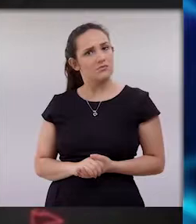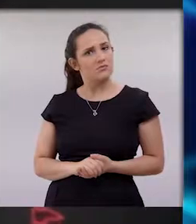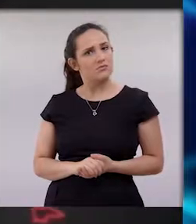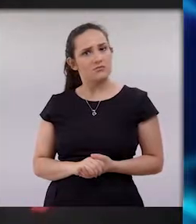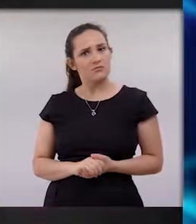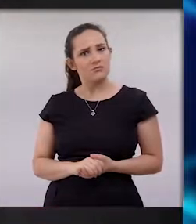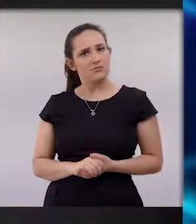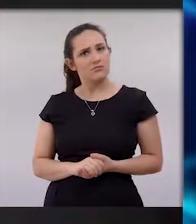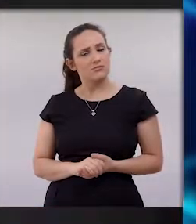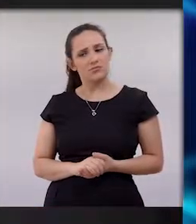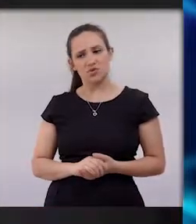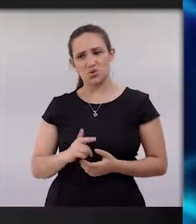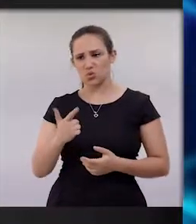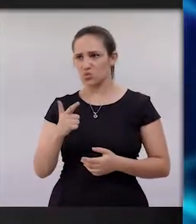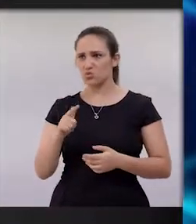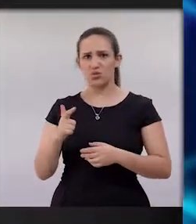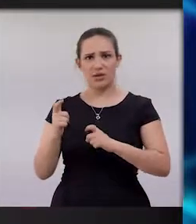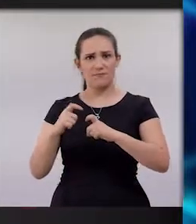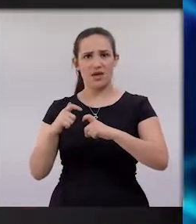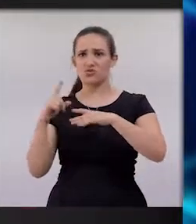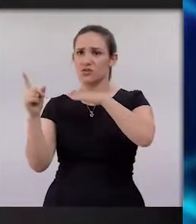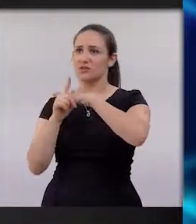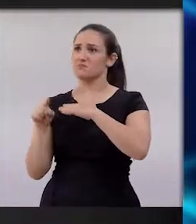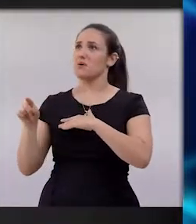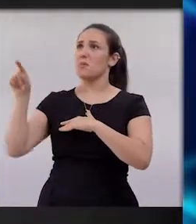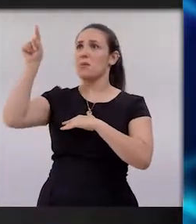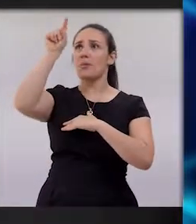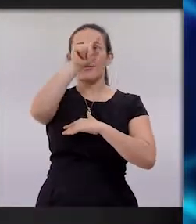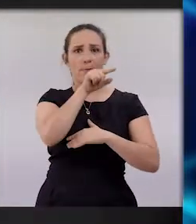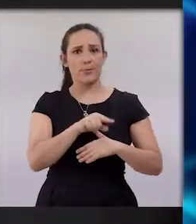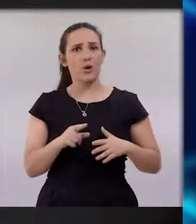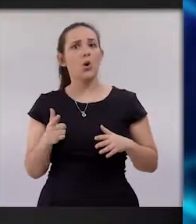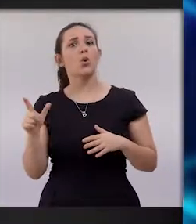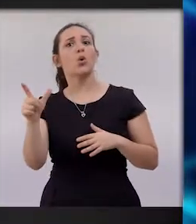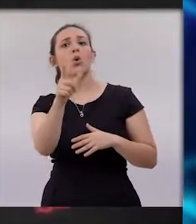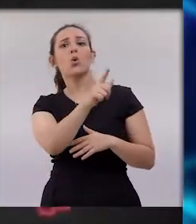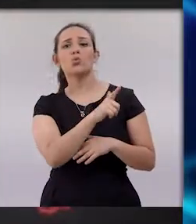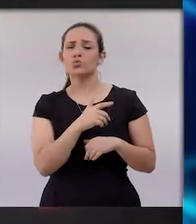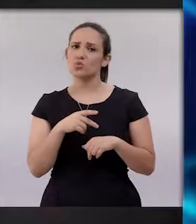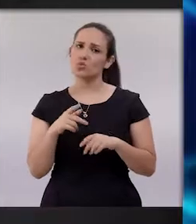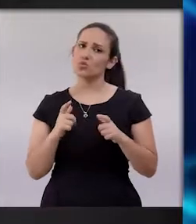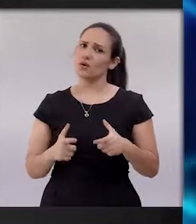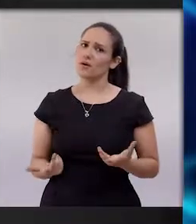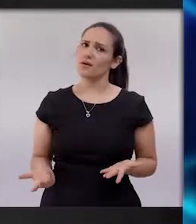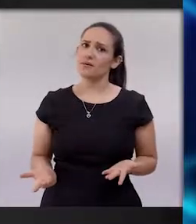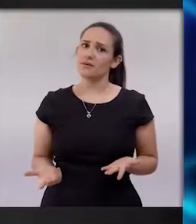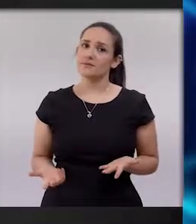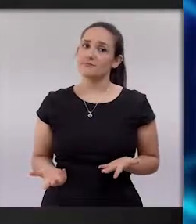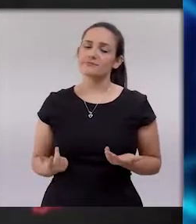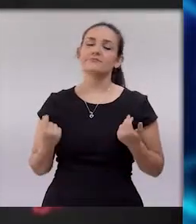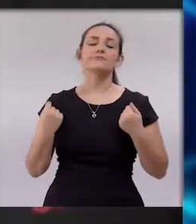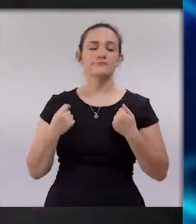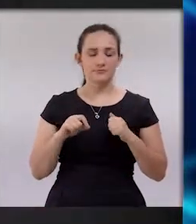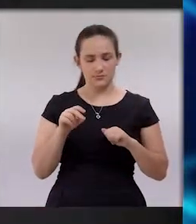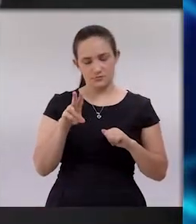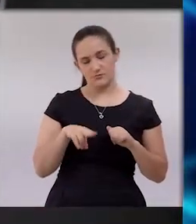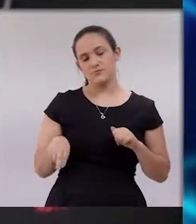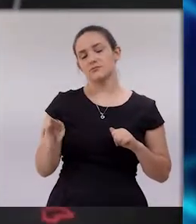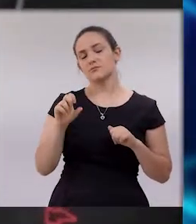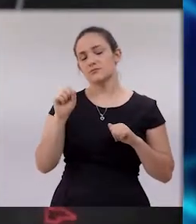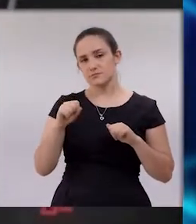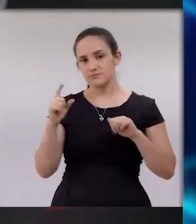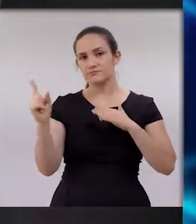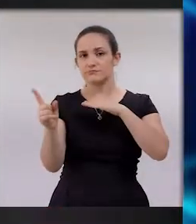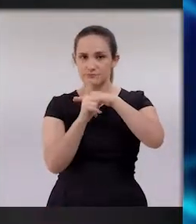Não terá mais avaliação de neurologia no resto do país? Então, a gente utiliza a teleconsulta e deve se utilizar de